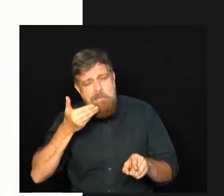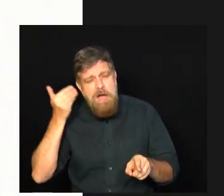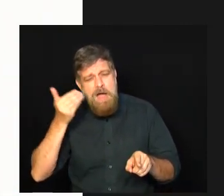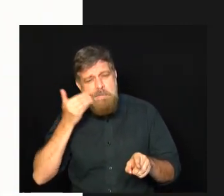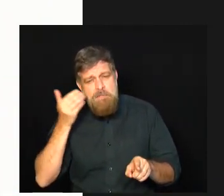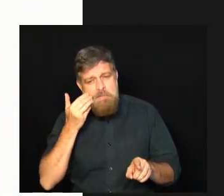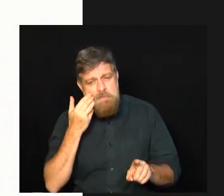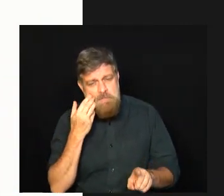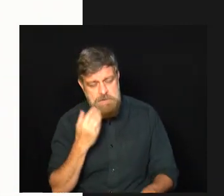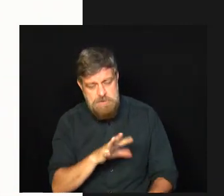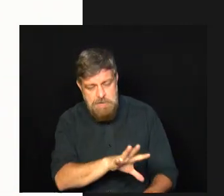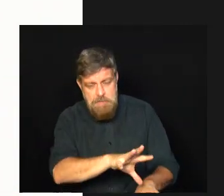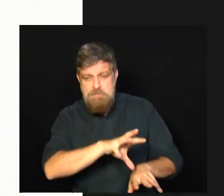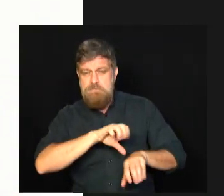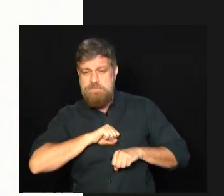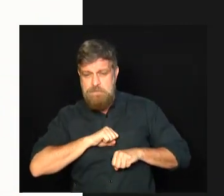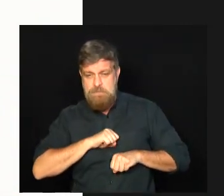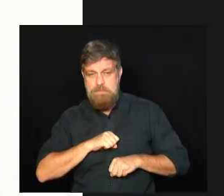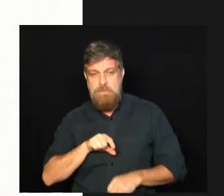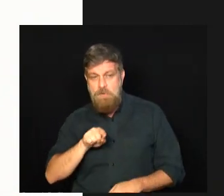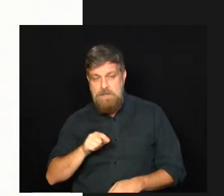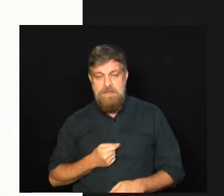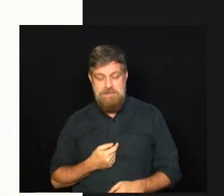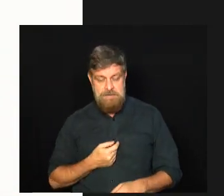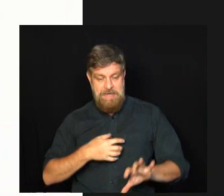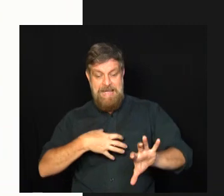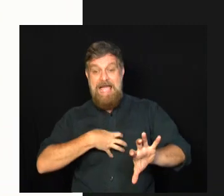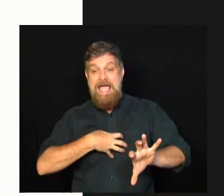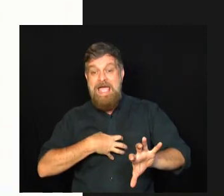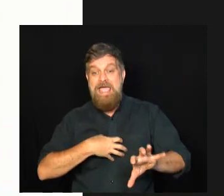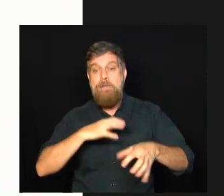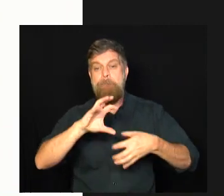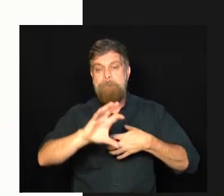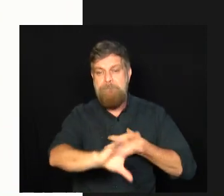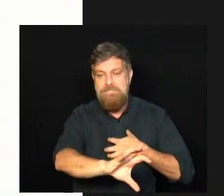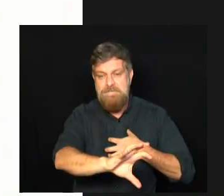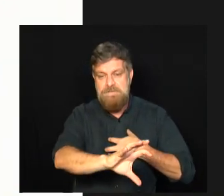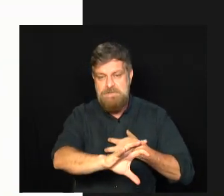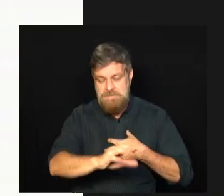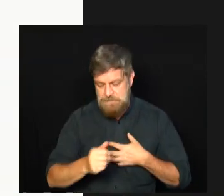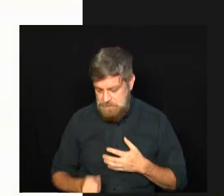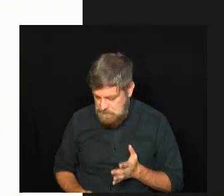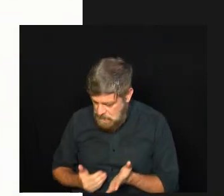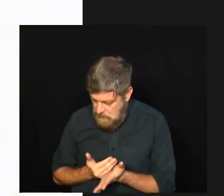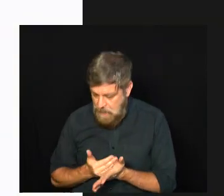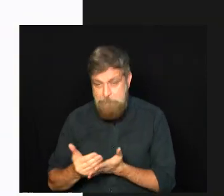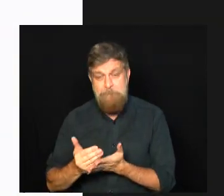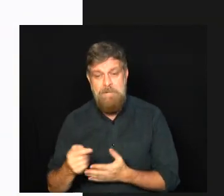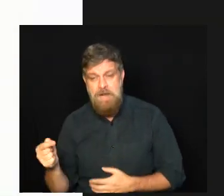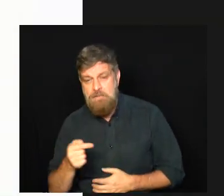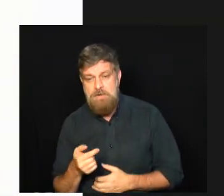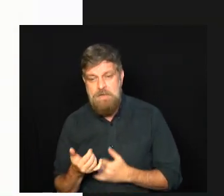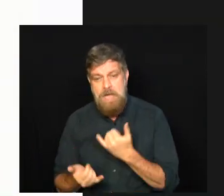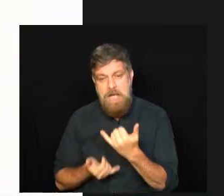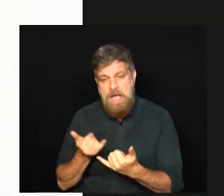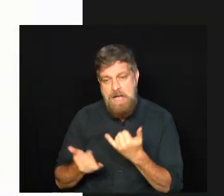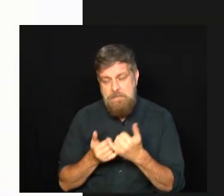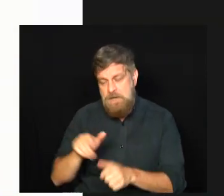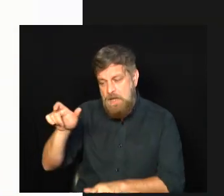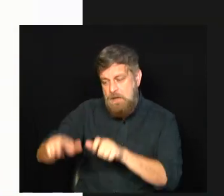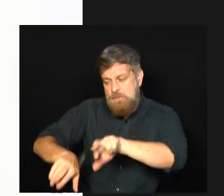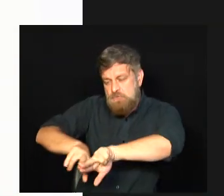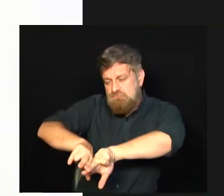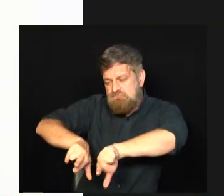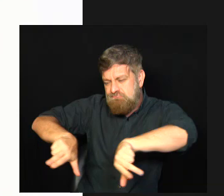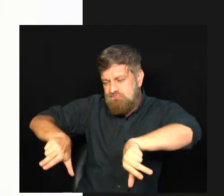para começar a ter empatia, né? Quando a criança brinca com diferentes,